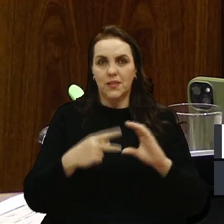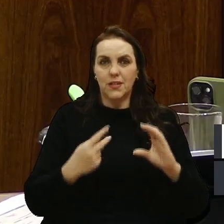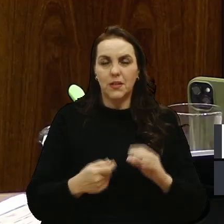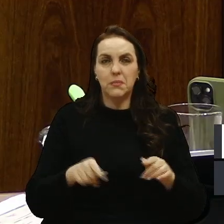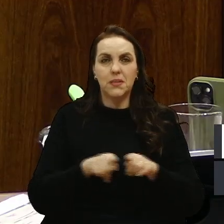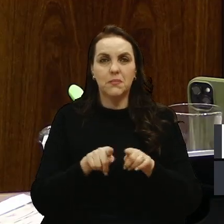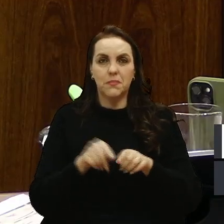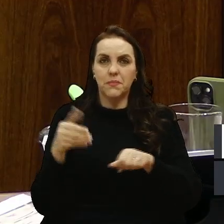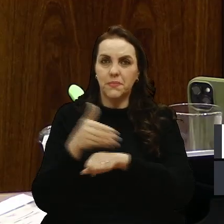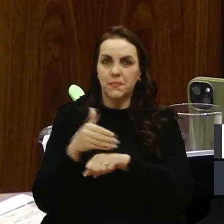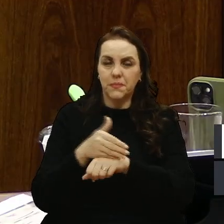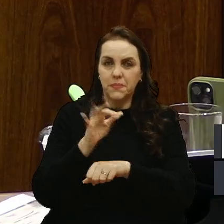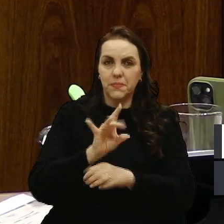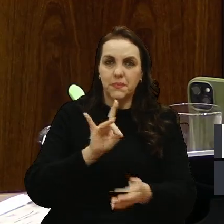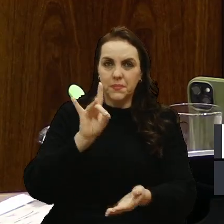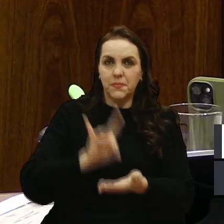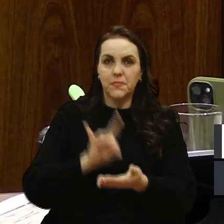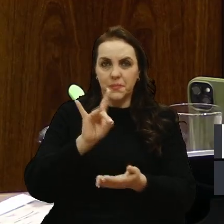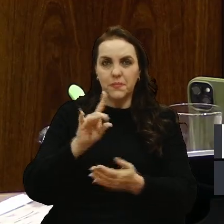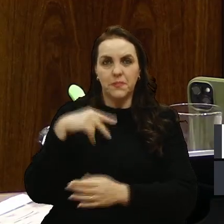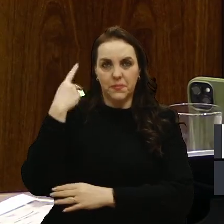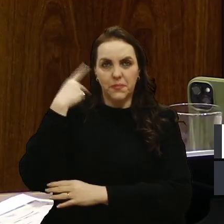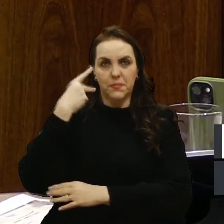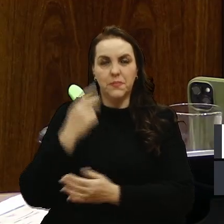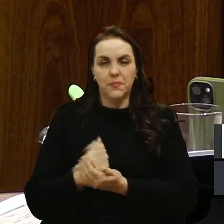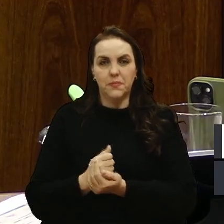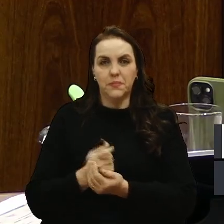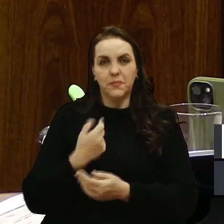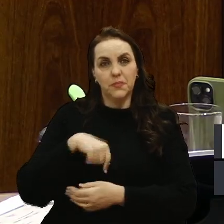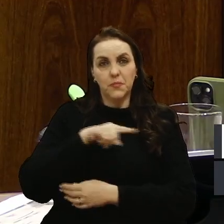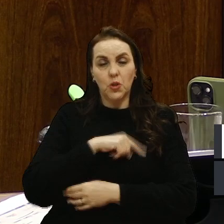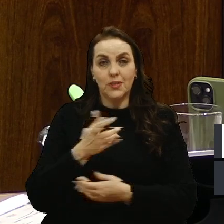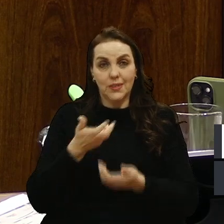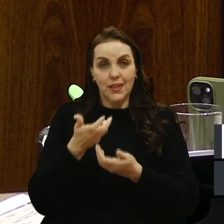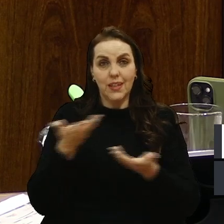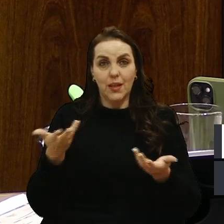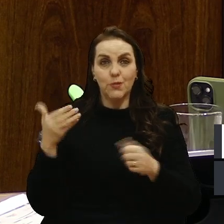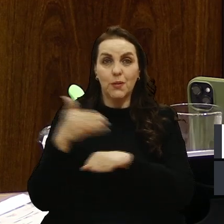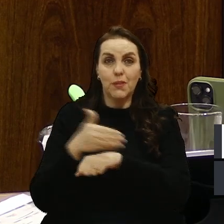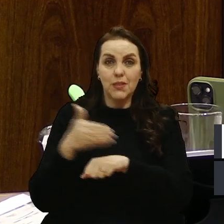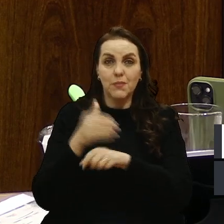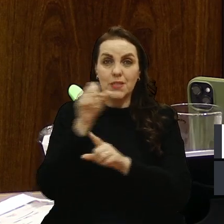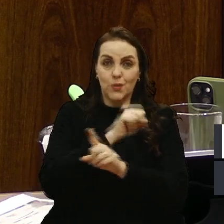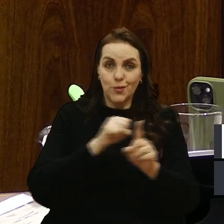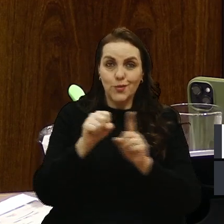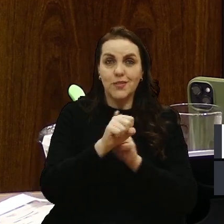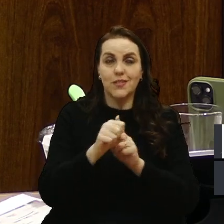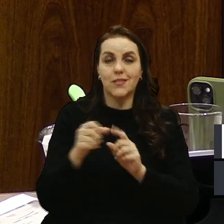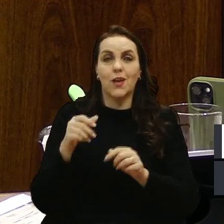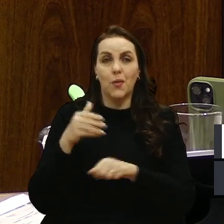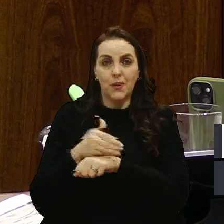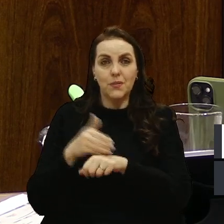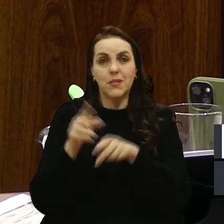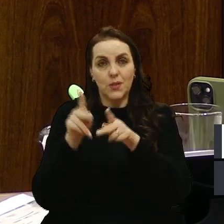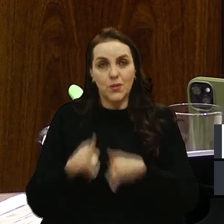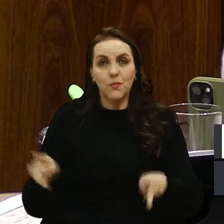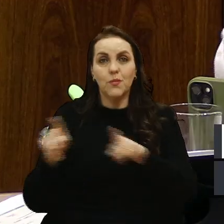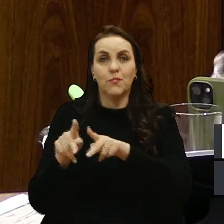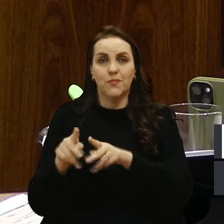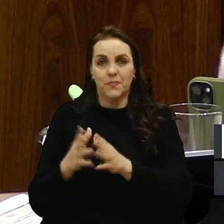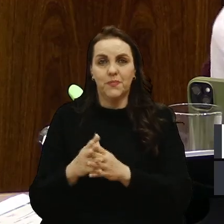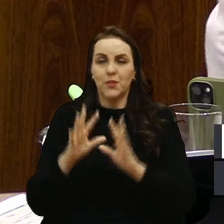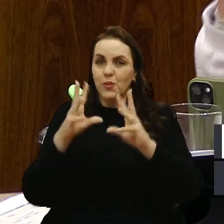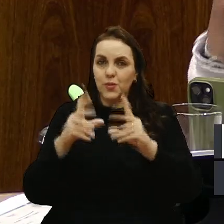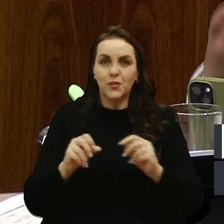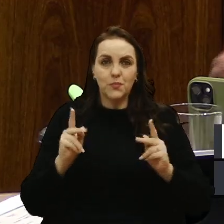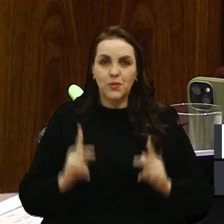fazer parte, de fato, da política, que é aquilo que a gente busca, a participação social, a participação popular, as pessoas podendo